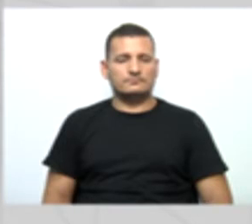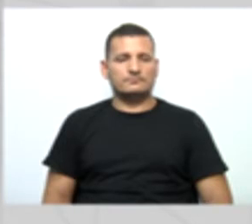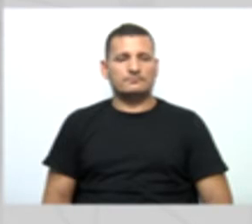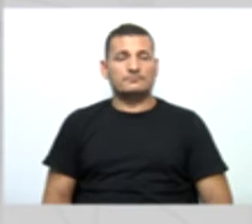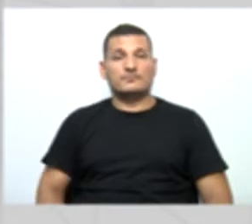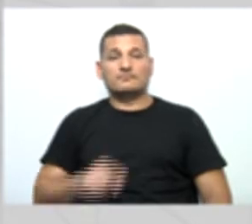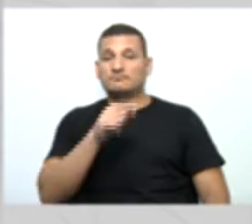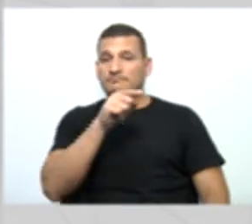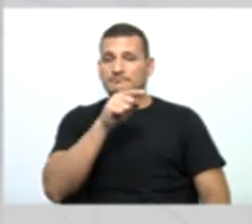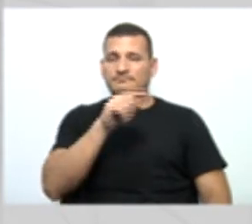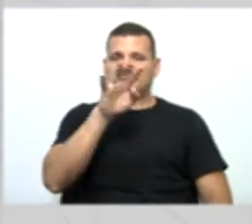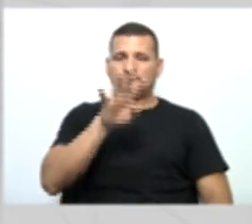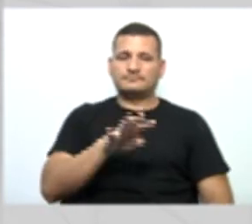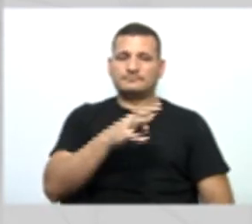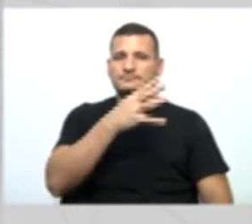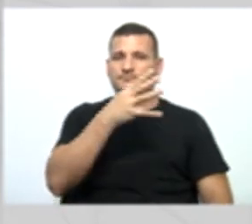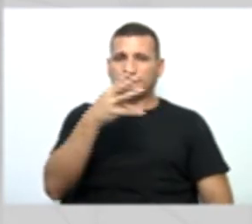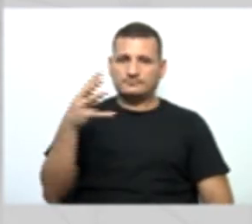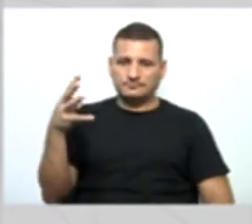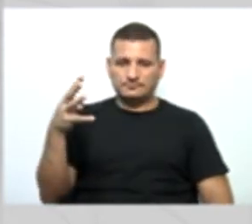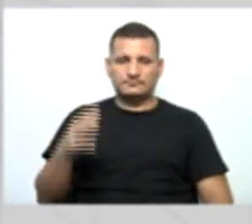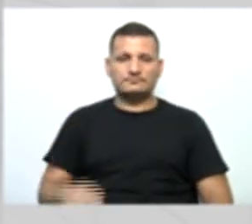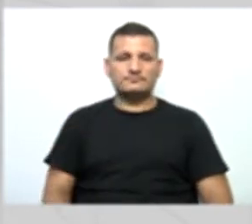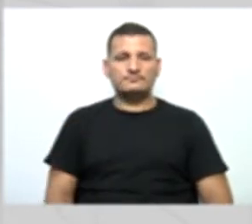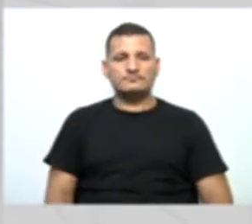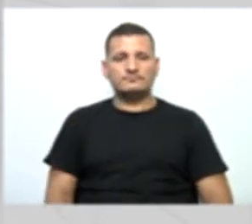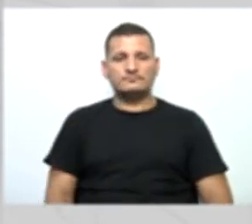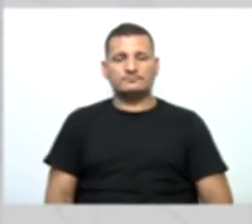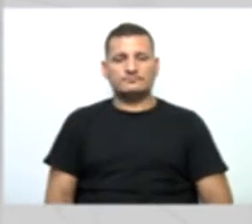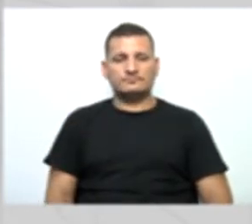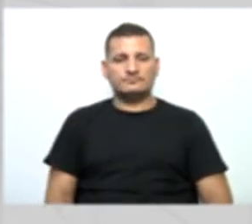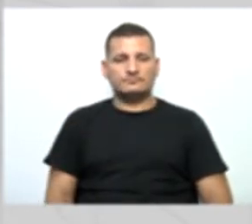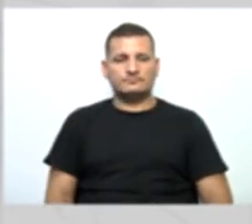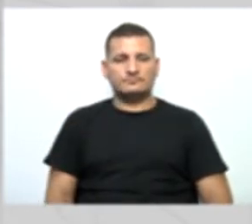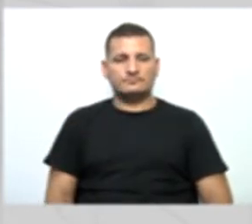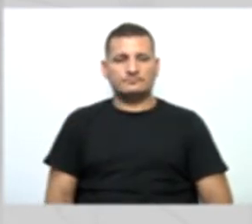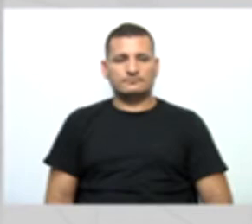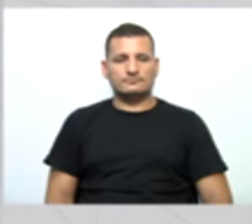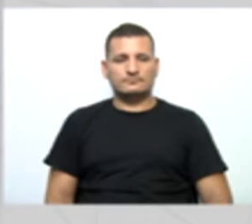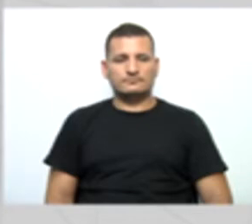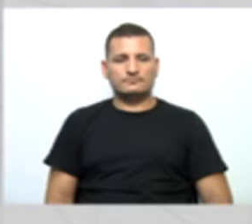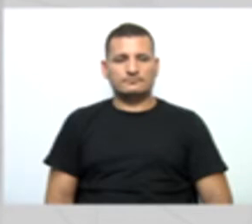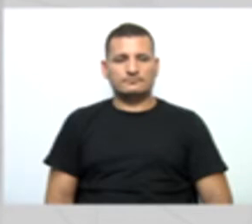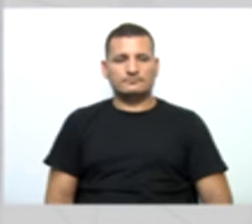Nessa tabela, você vai fazer 3 divisões.